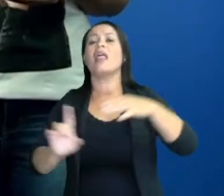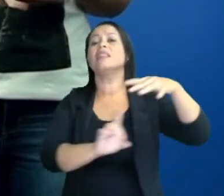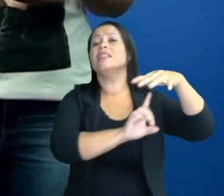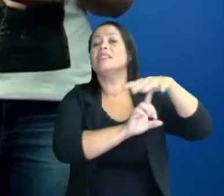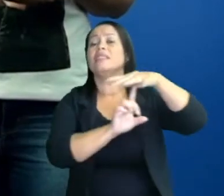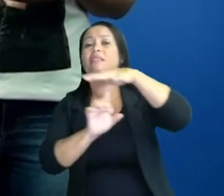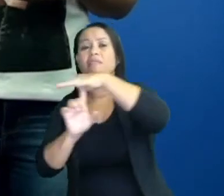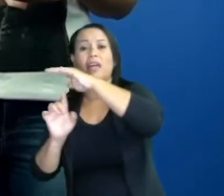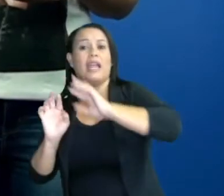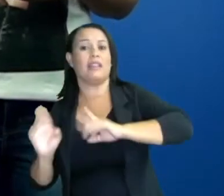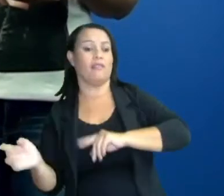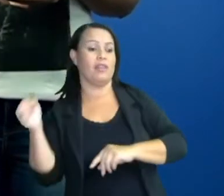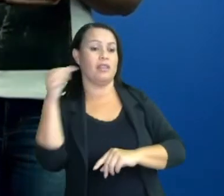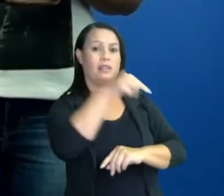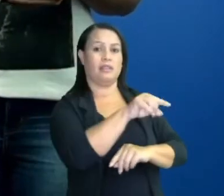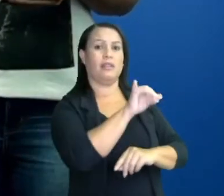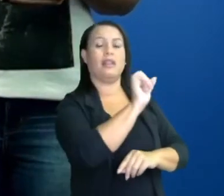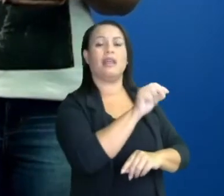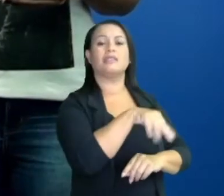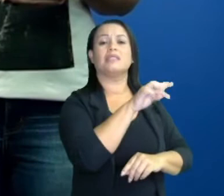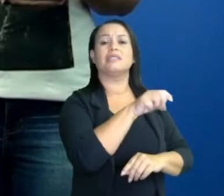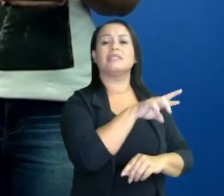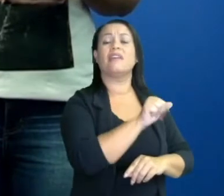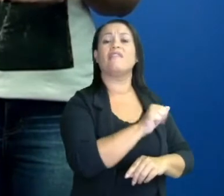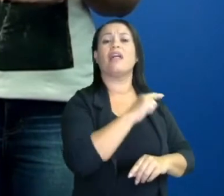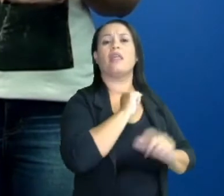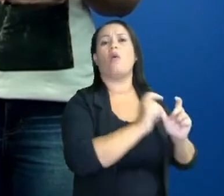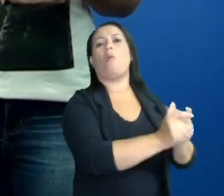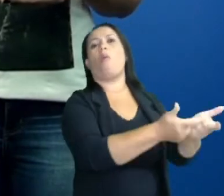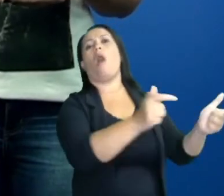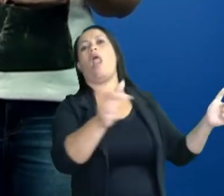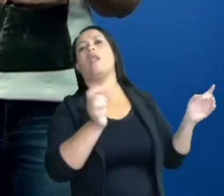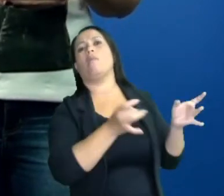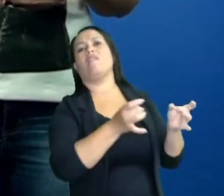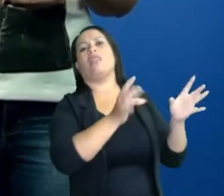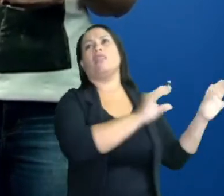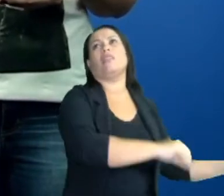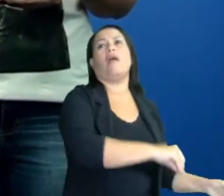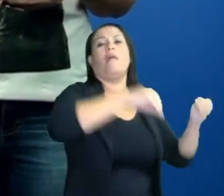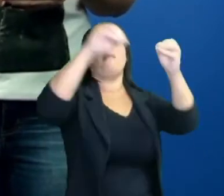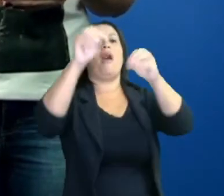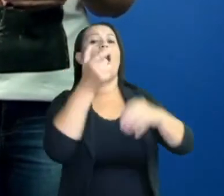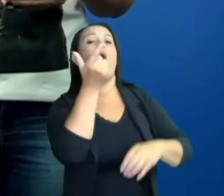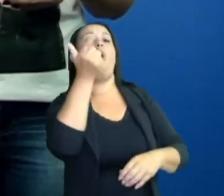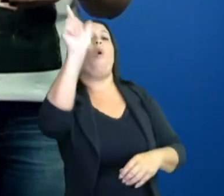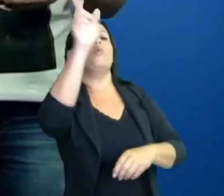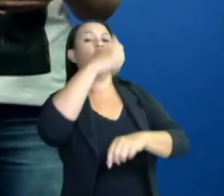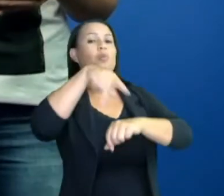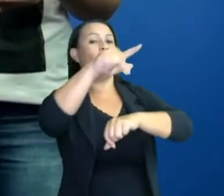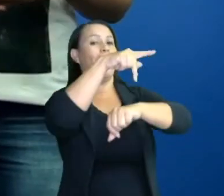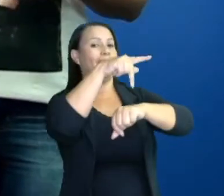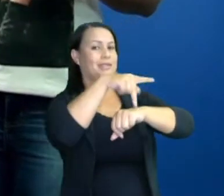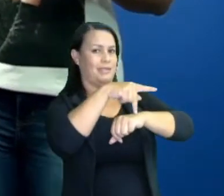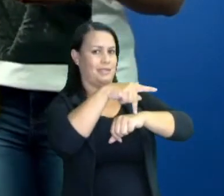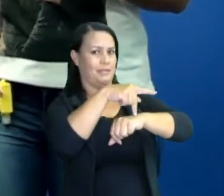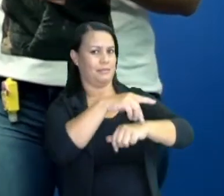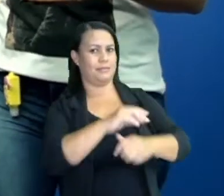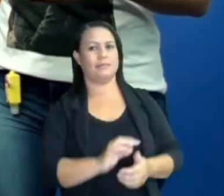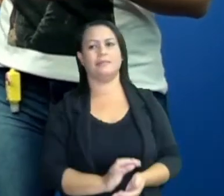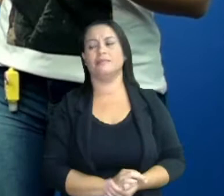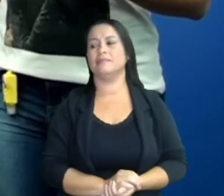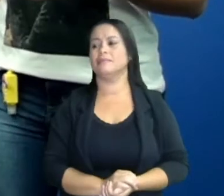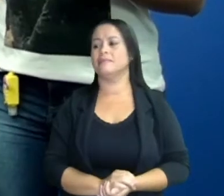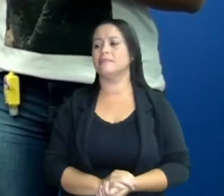onde nós vamos ter uma grande produção para a venda externa ou seja para outros países